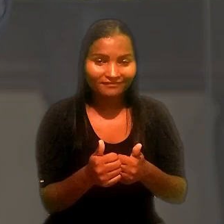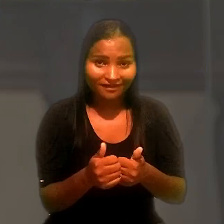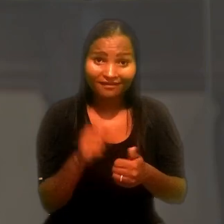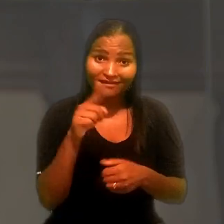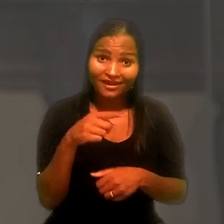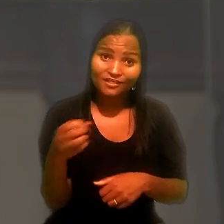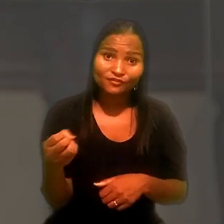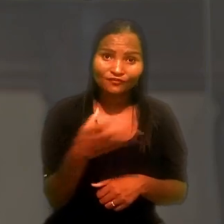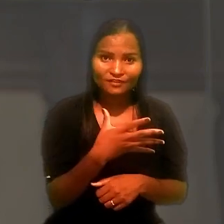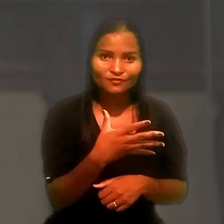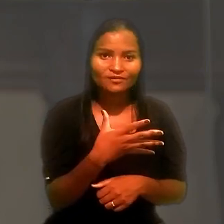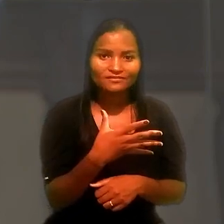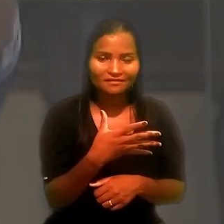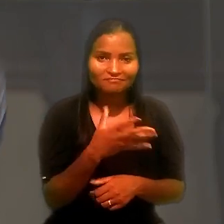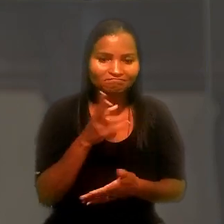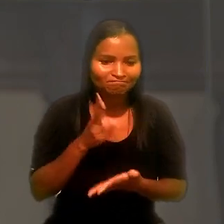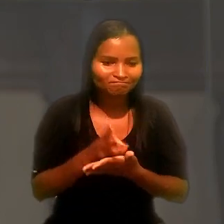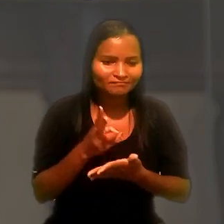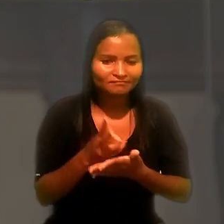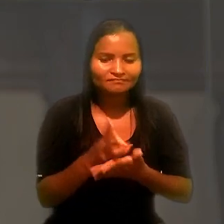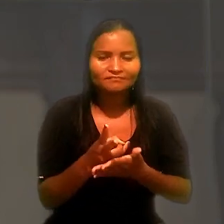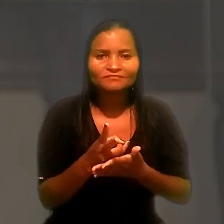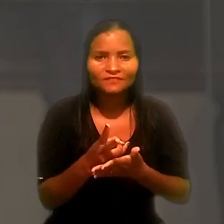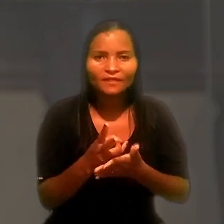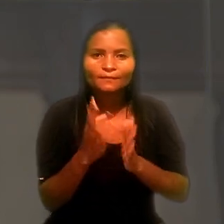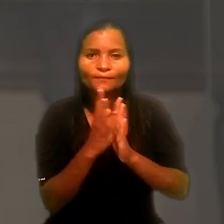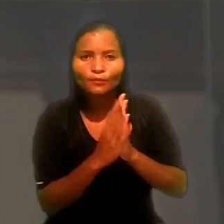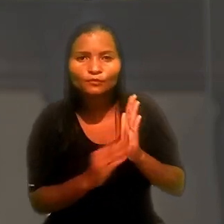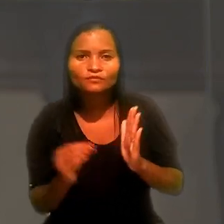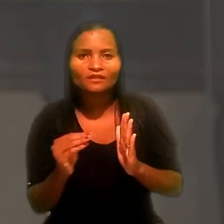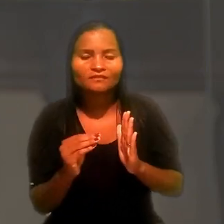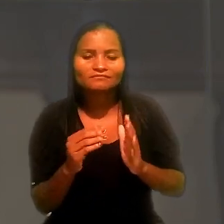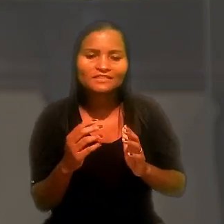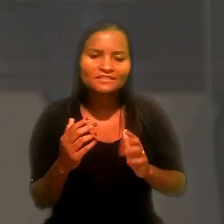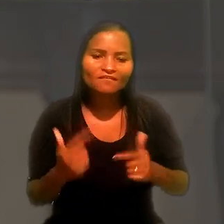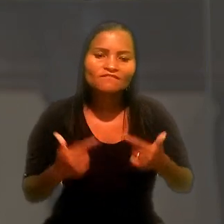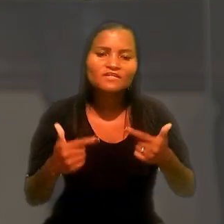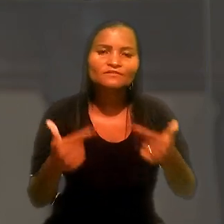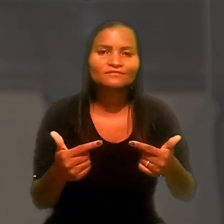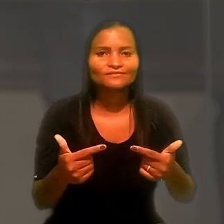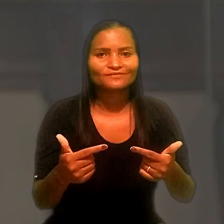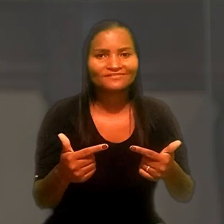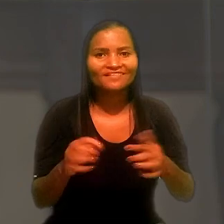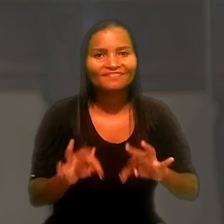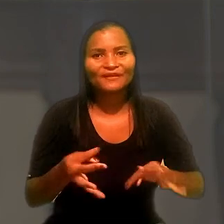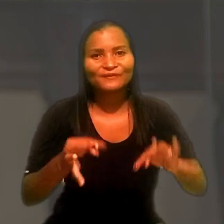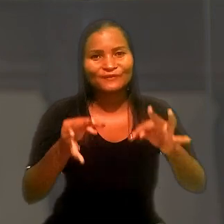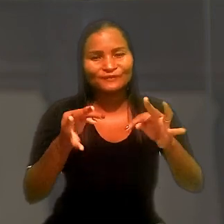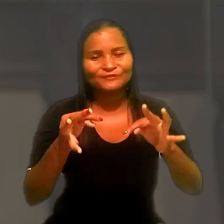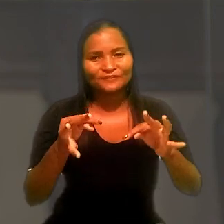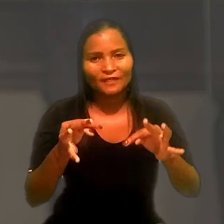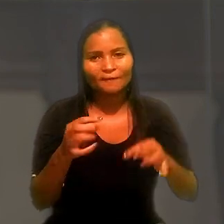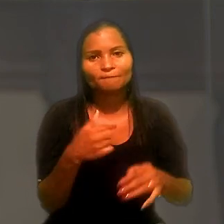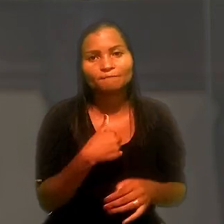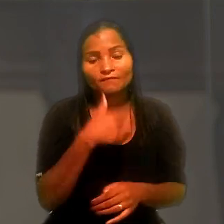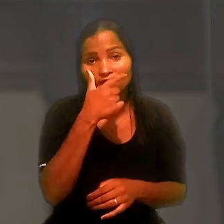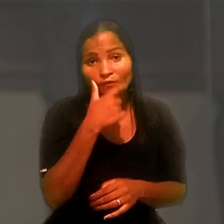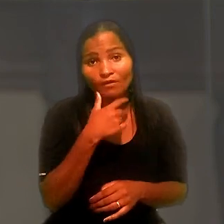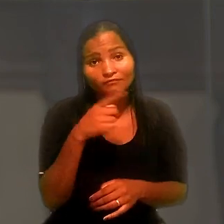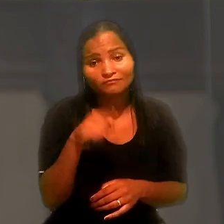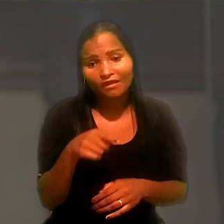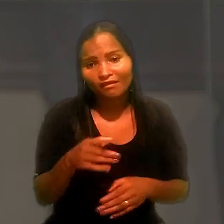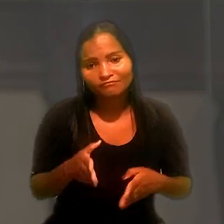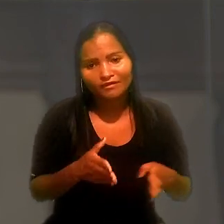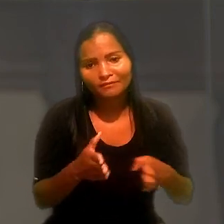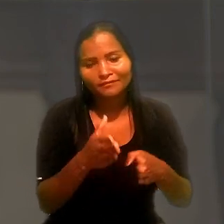são inovações para consagrar e modular esses avanços tecnológicos. Eu acho que isso